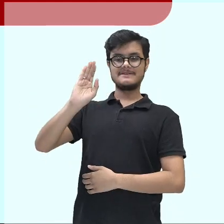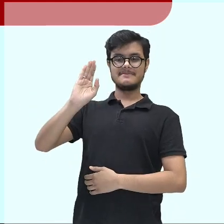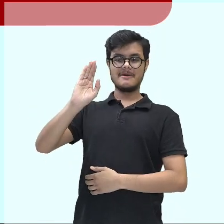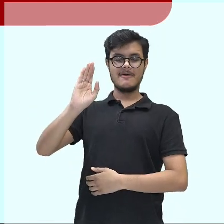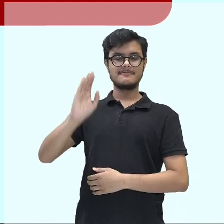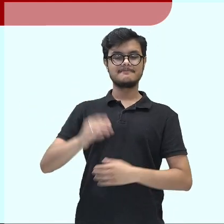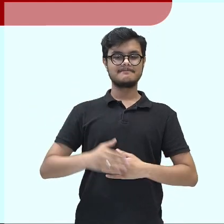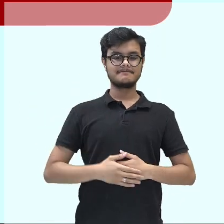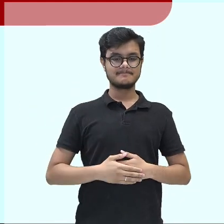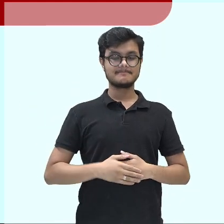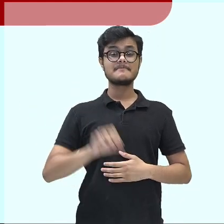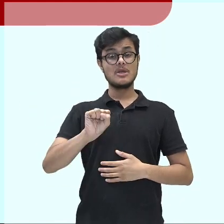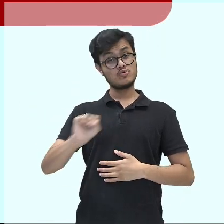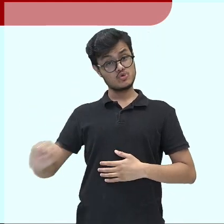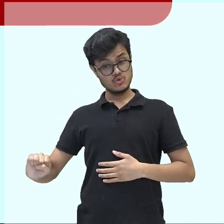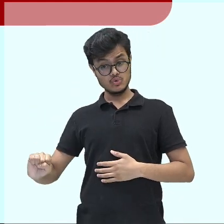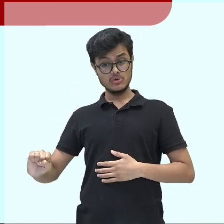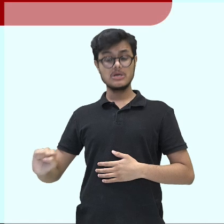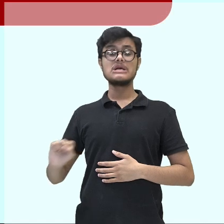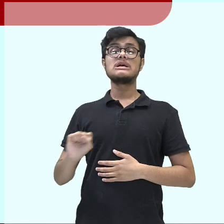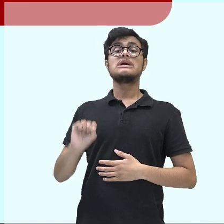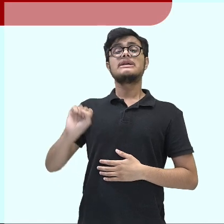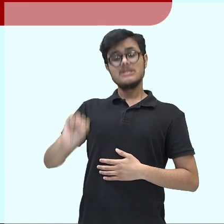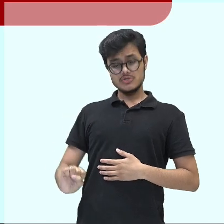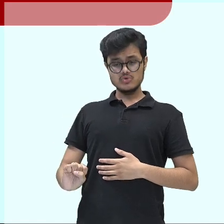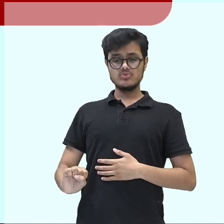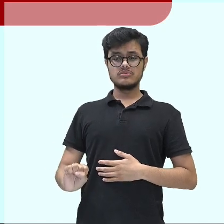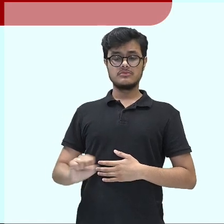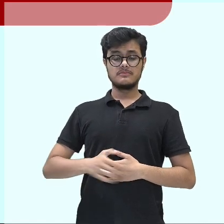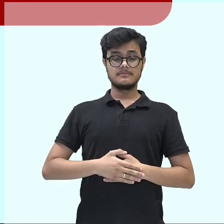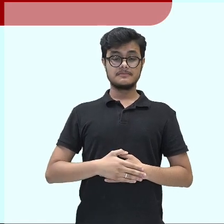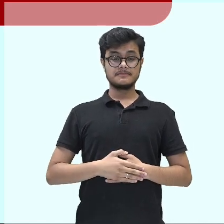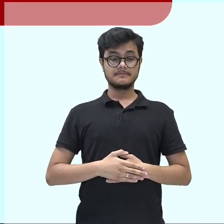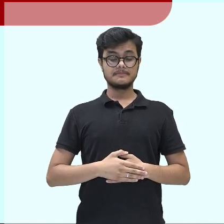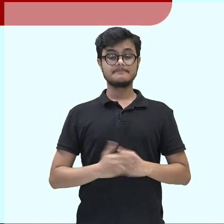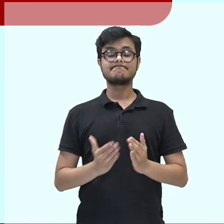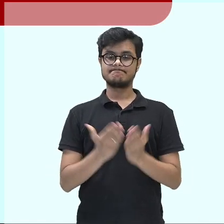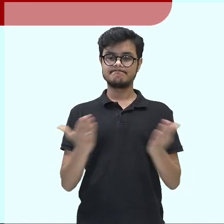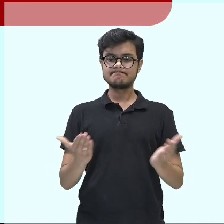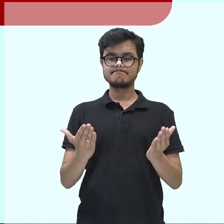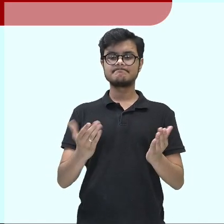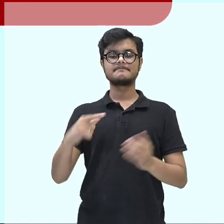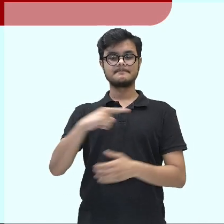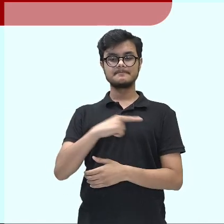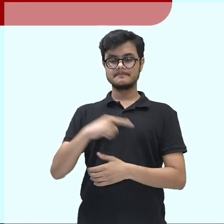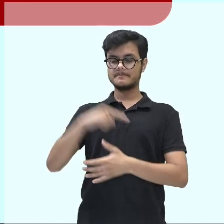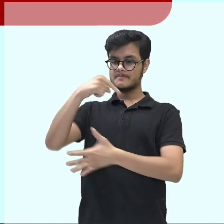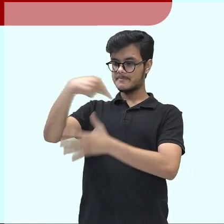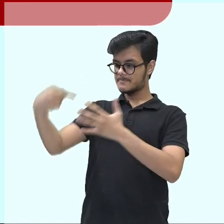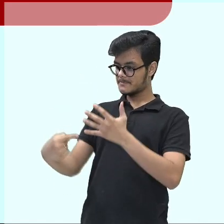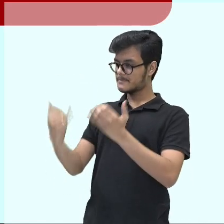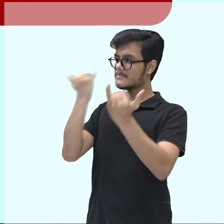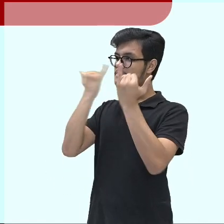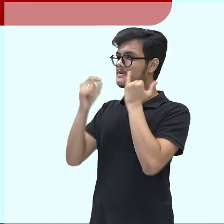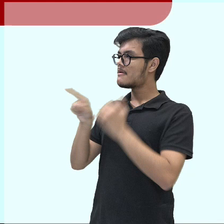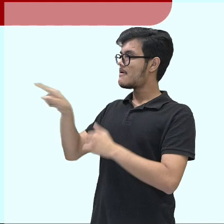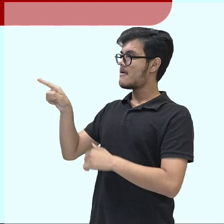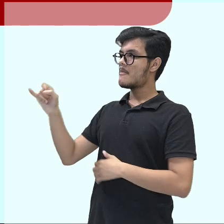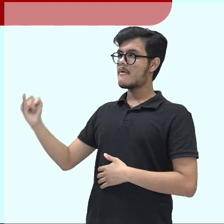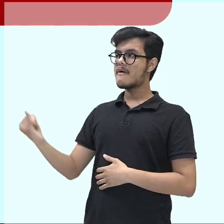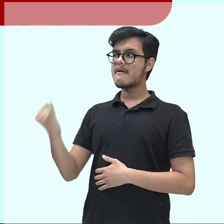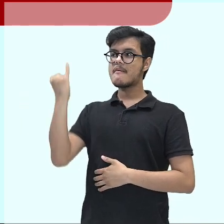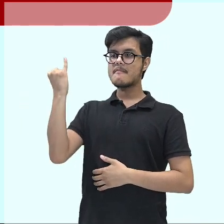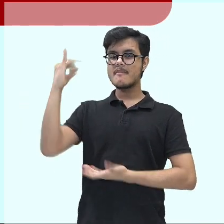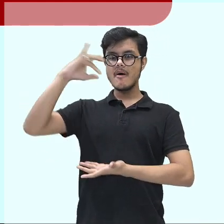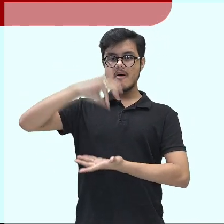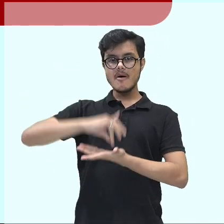tanto a região sul do IBGE quanto a região sudeste. Então, a gente tem aí um importante, né,